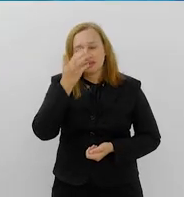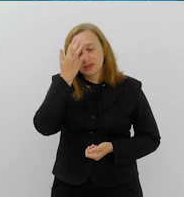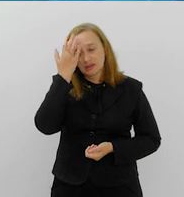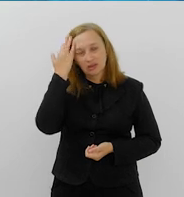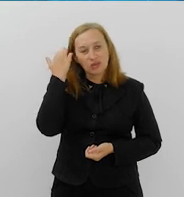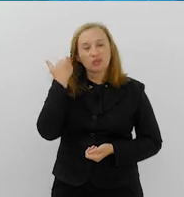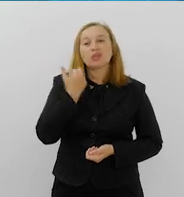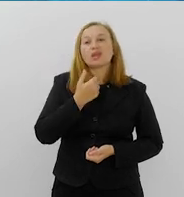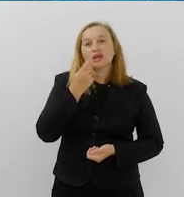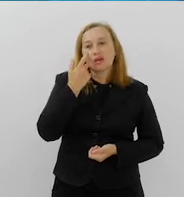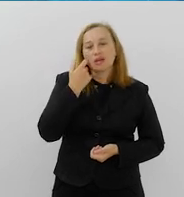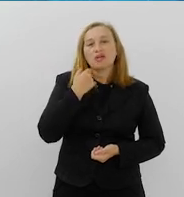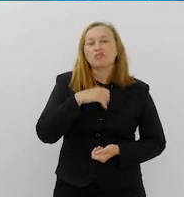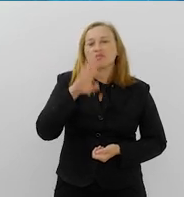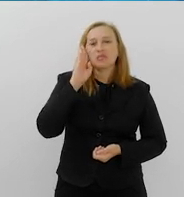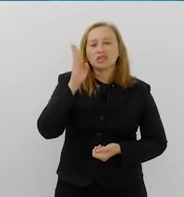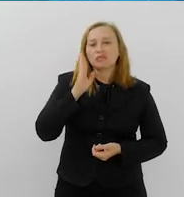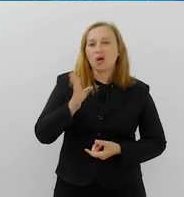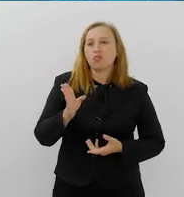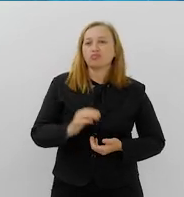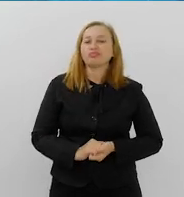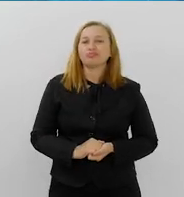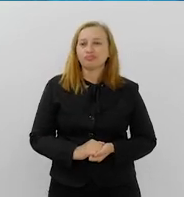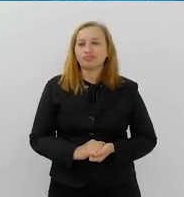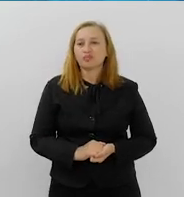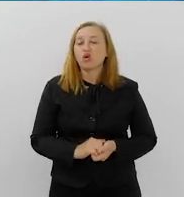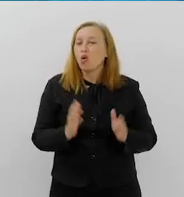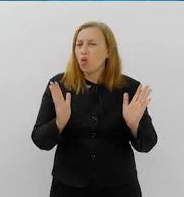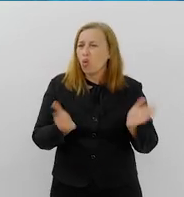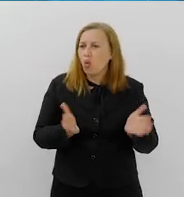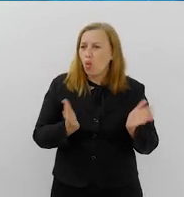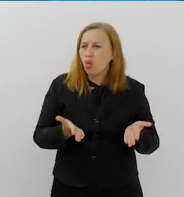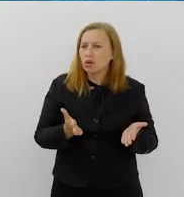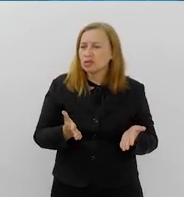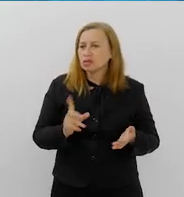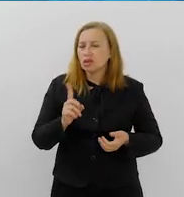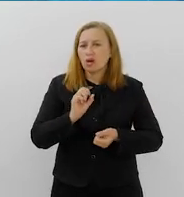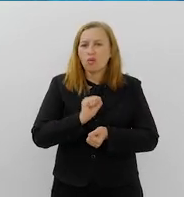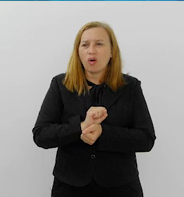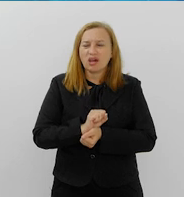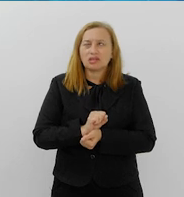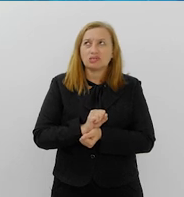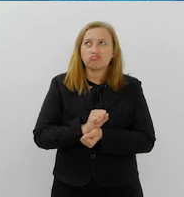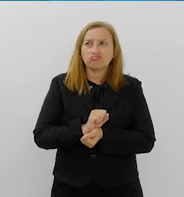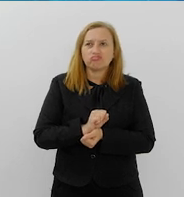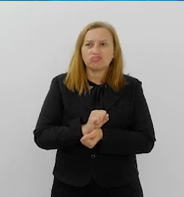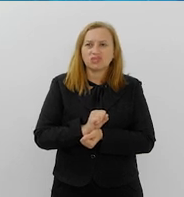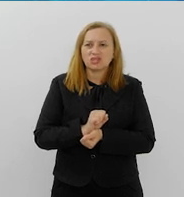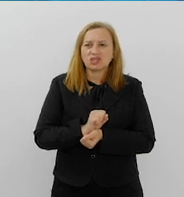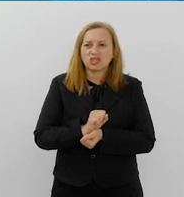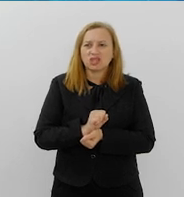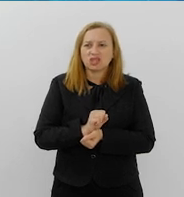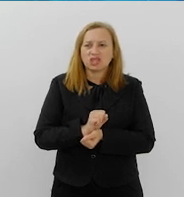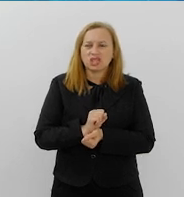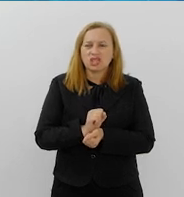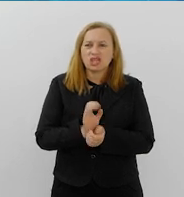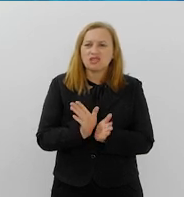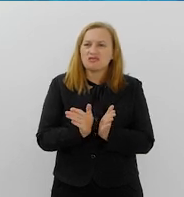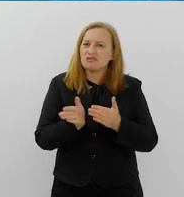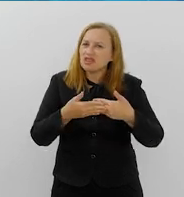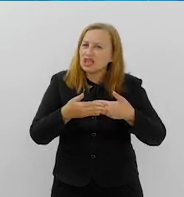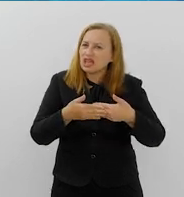Com certeza, isso é fundamental. Tanto que hoje não se espera mais fechar